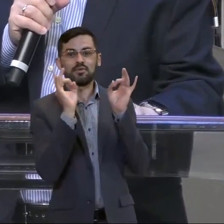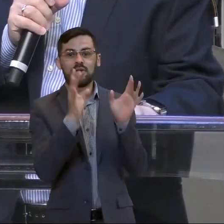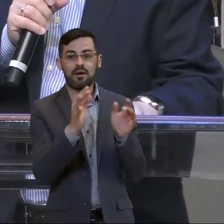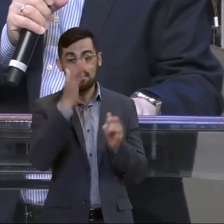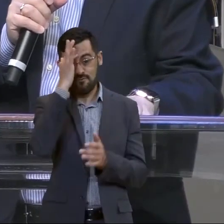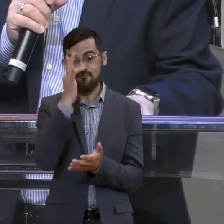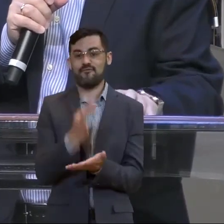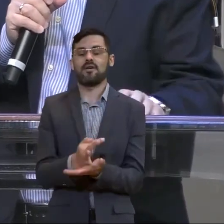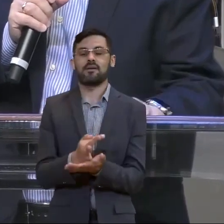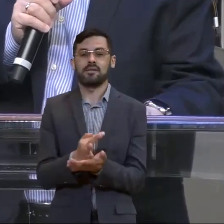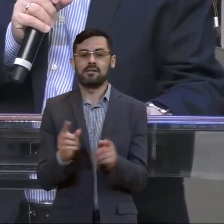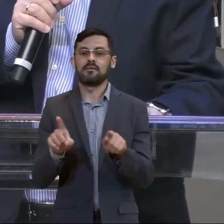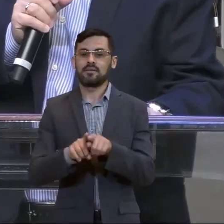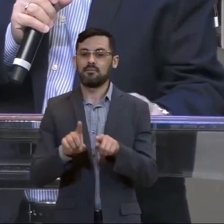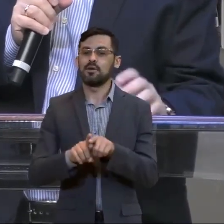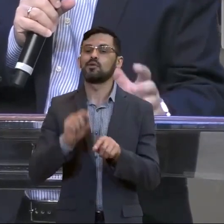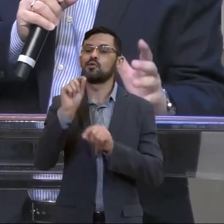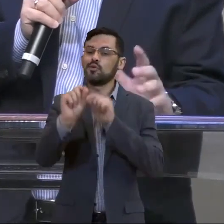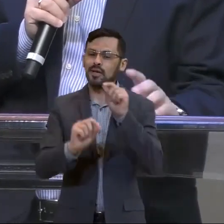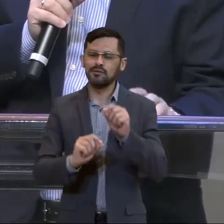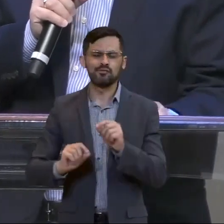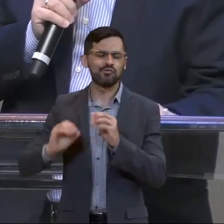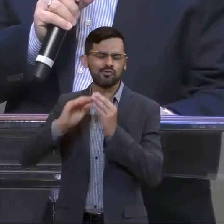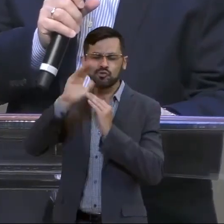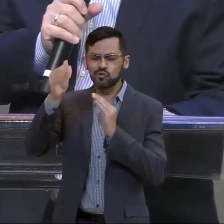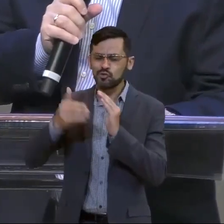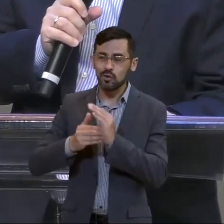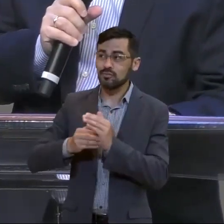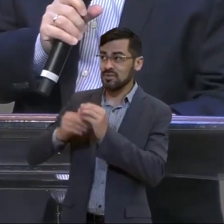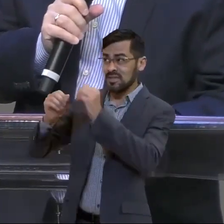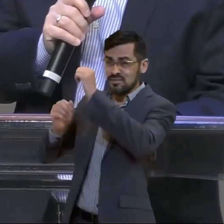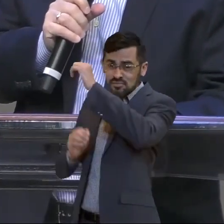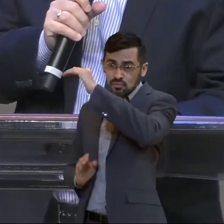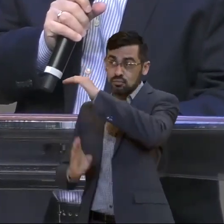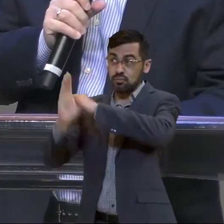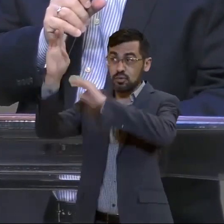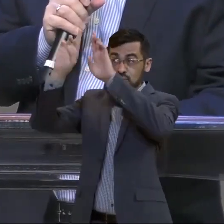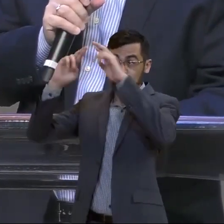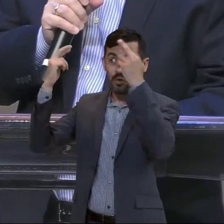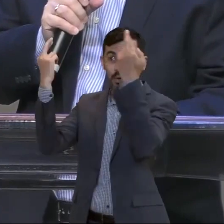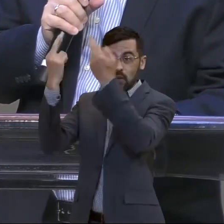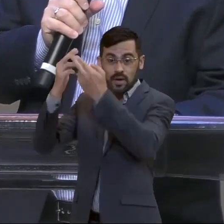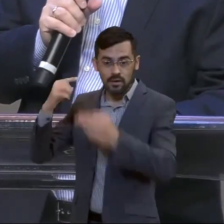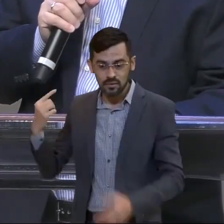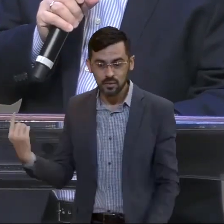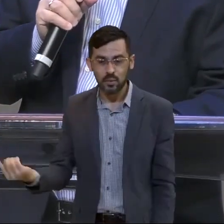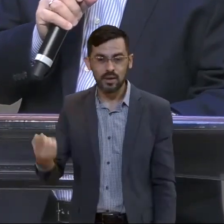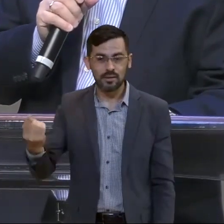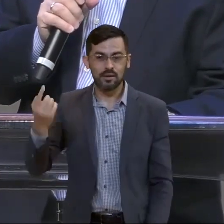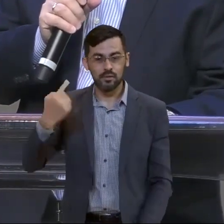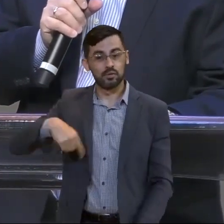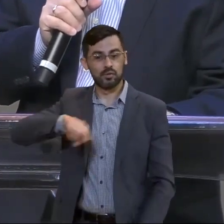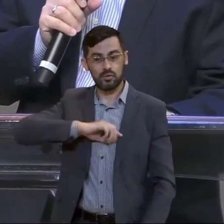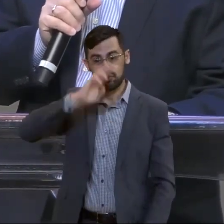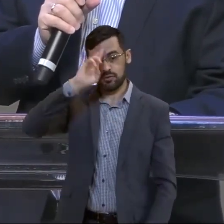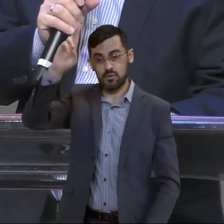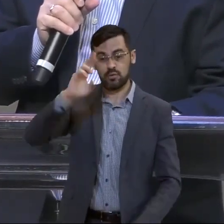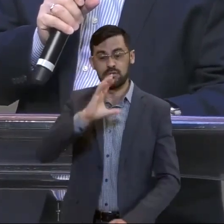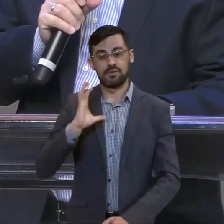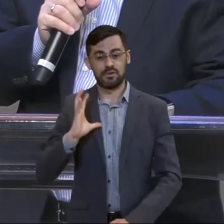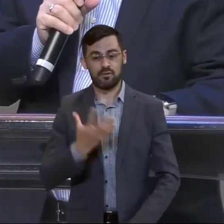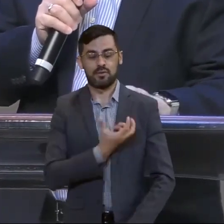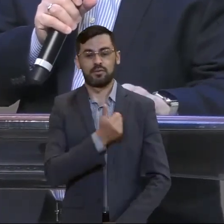abandonarão a fé e assim receberão todo o direito de entrar no reino eterno do nosso Senhor e